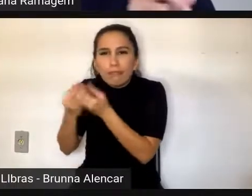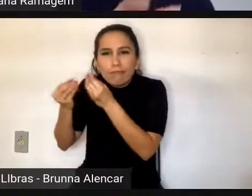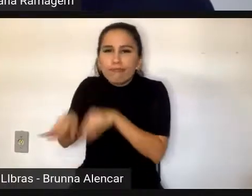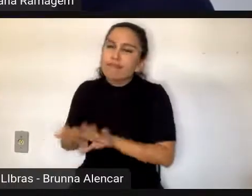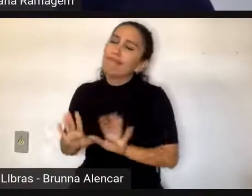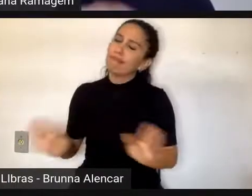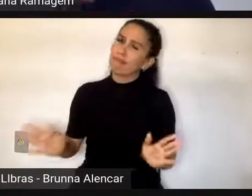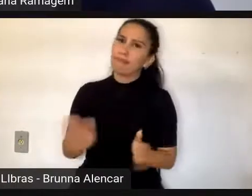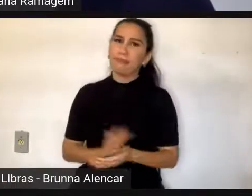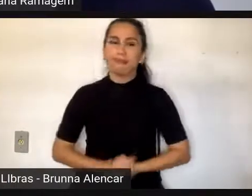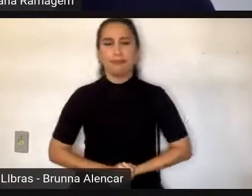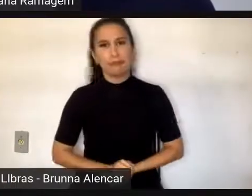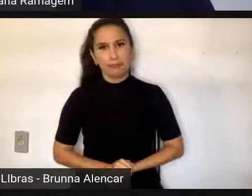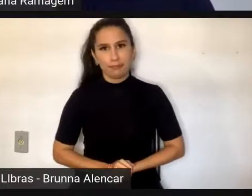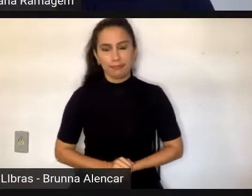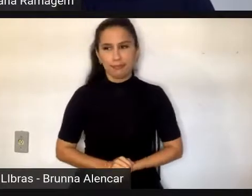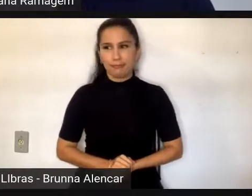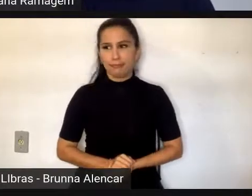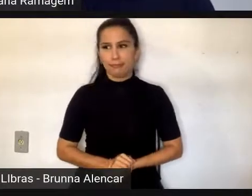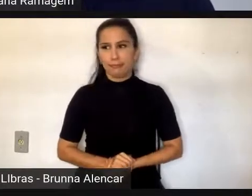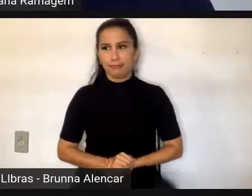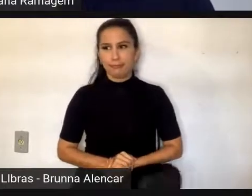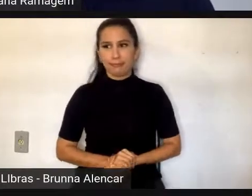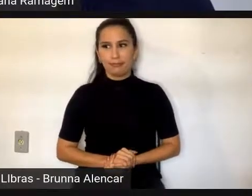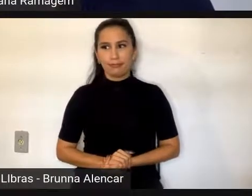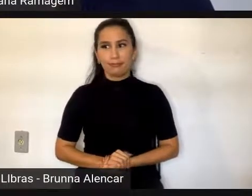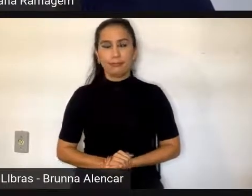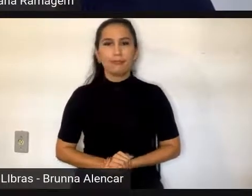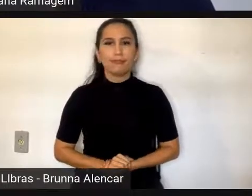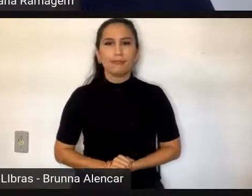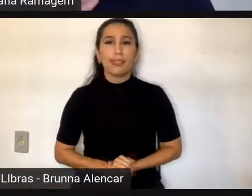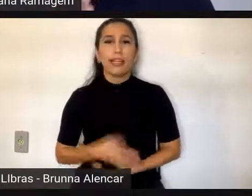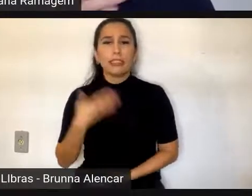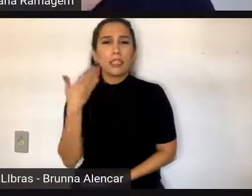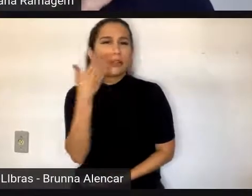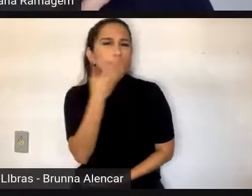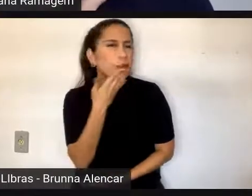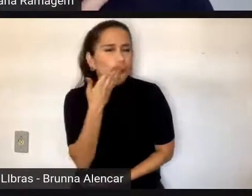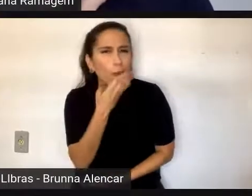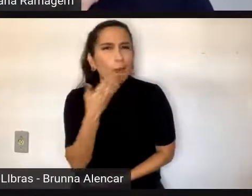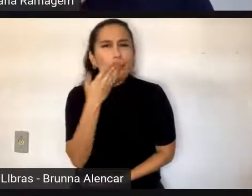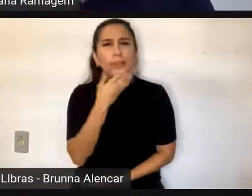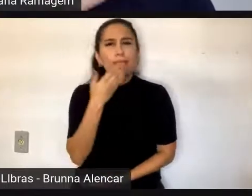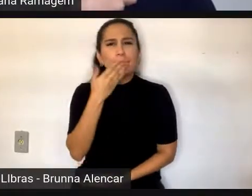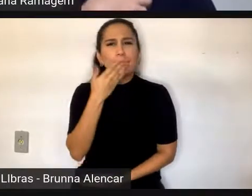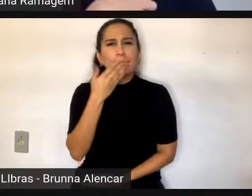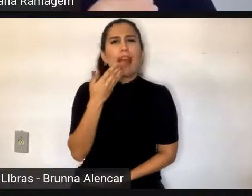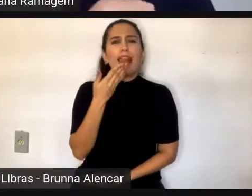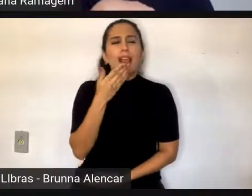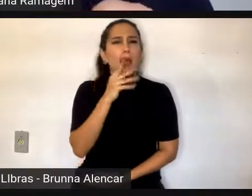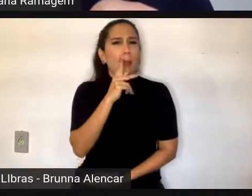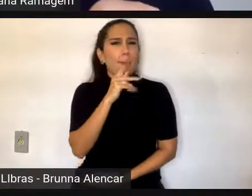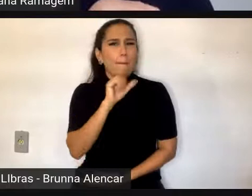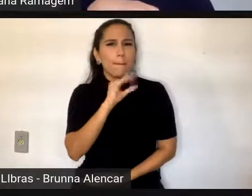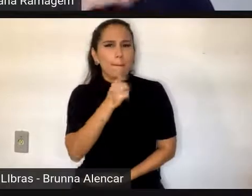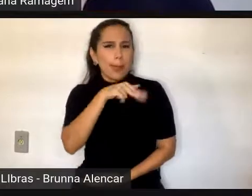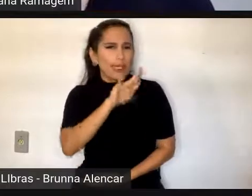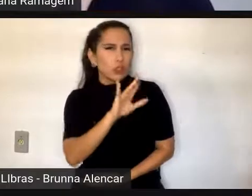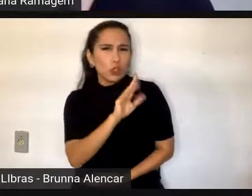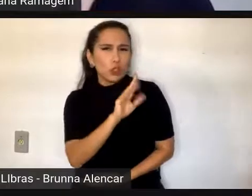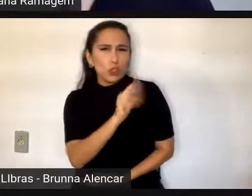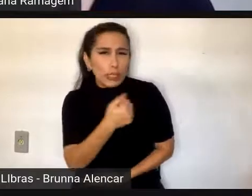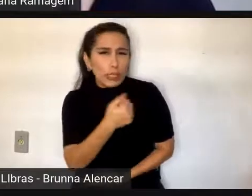No caso também, paçoquinha, docinhos menores também podem trazer uma sensação de